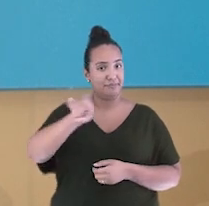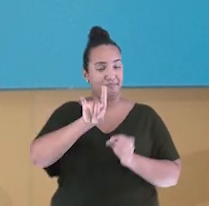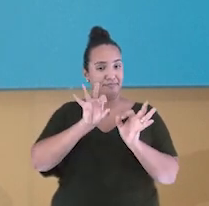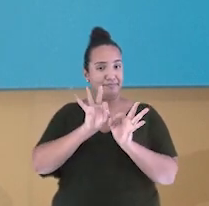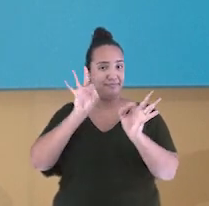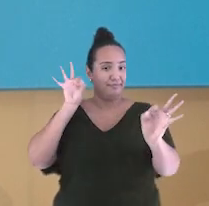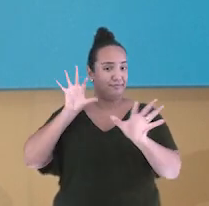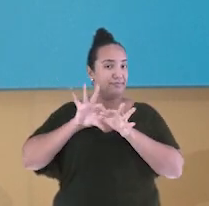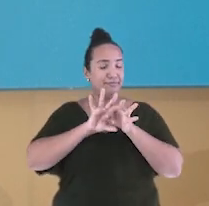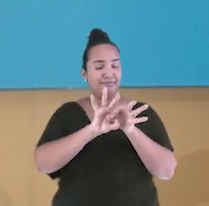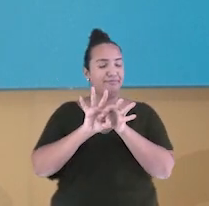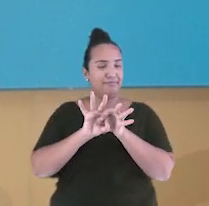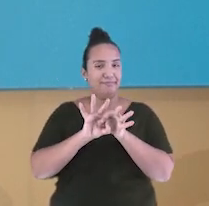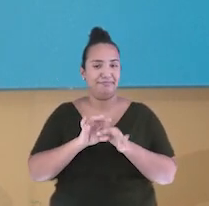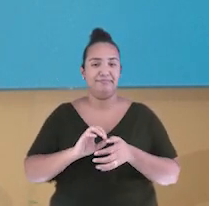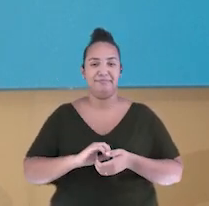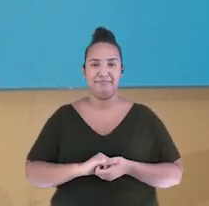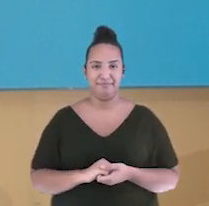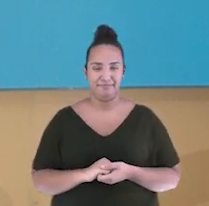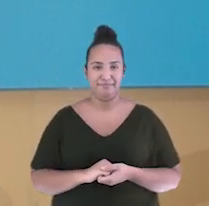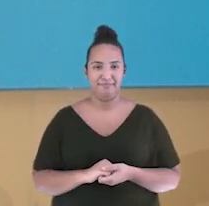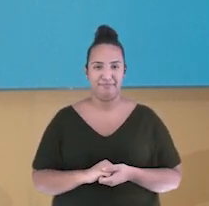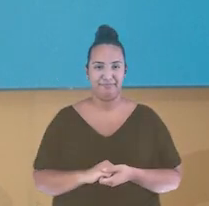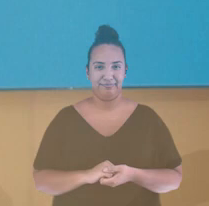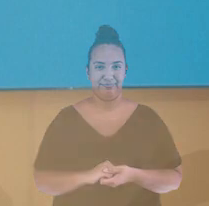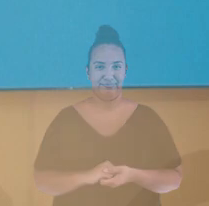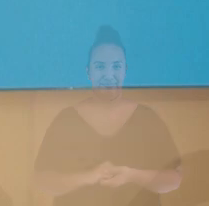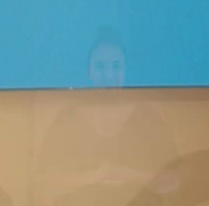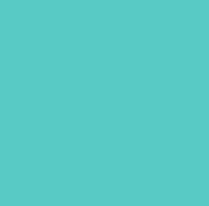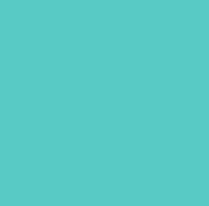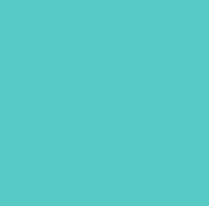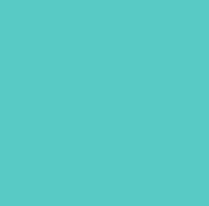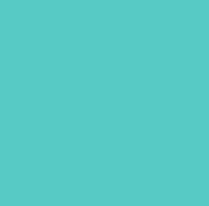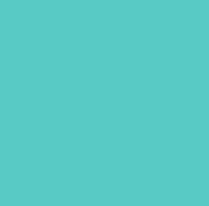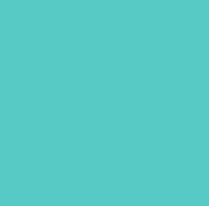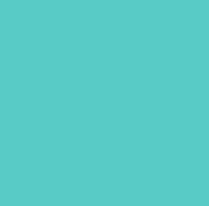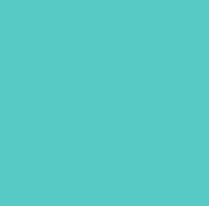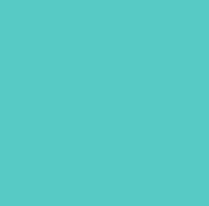não se esqueça, mesmo distantes, estamos juntos!